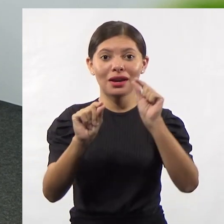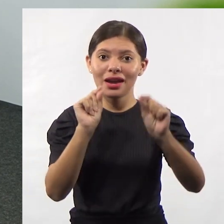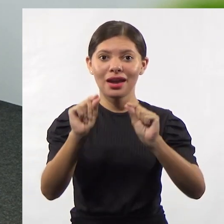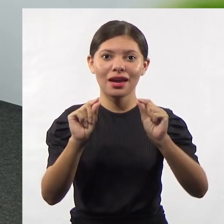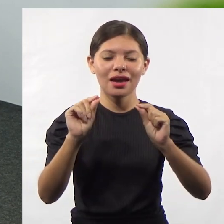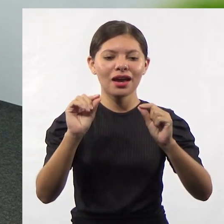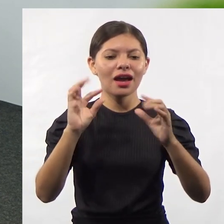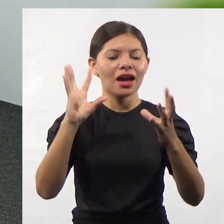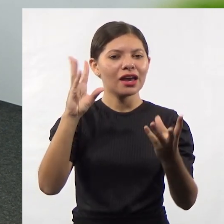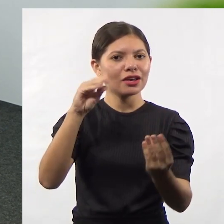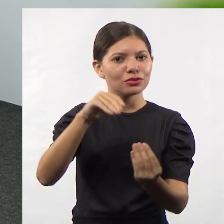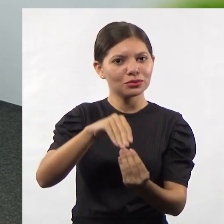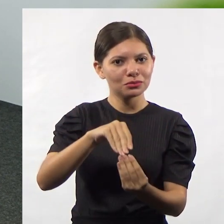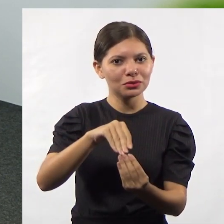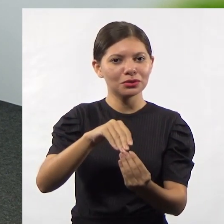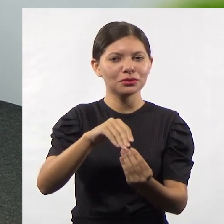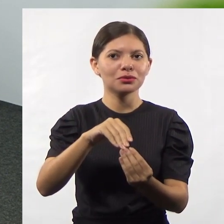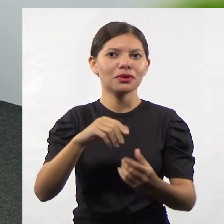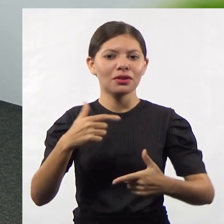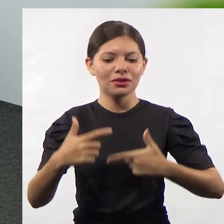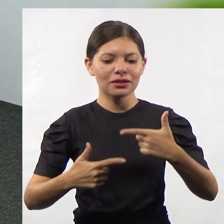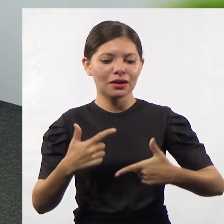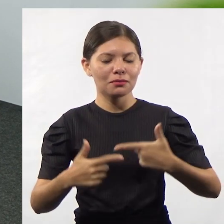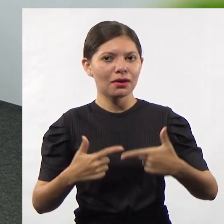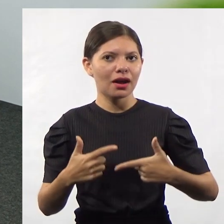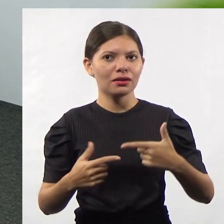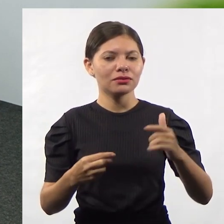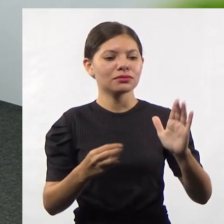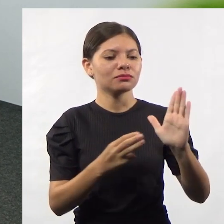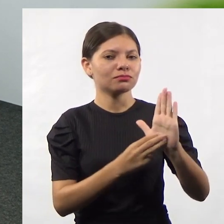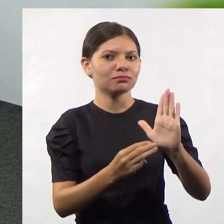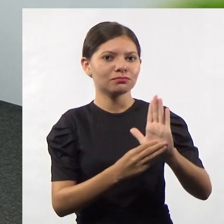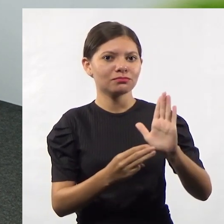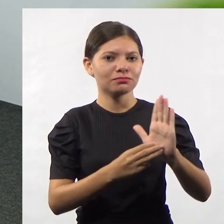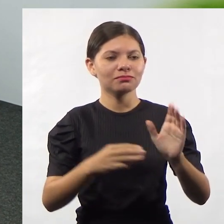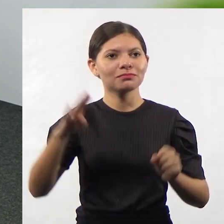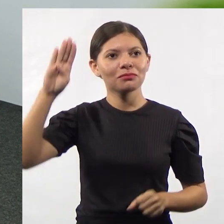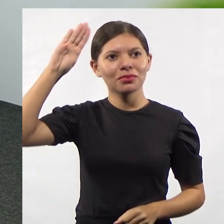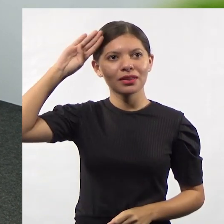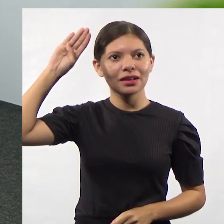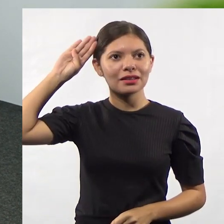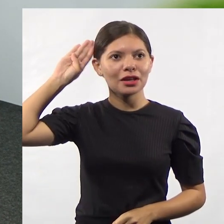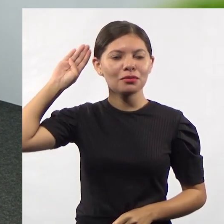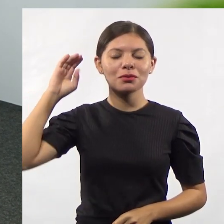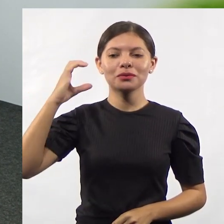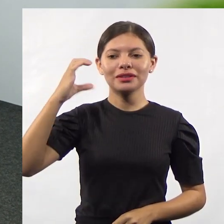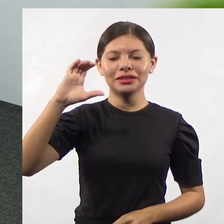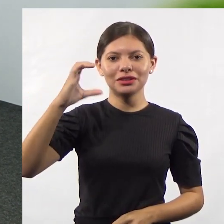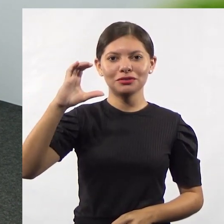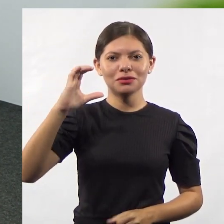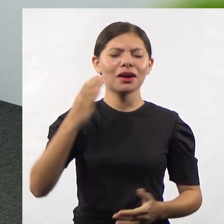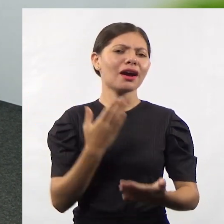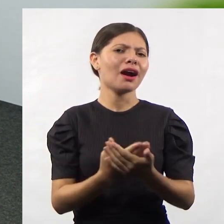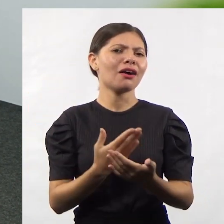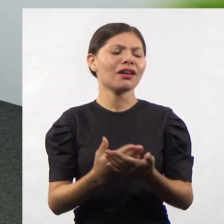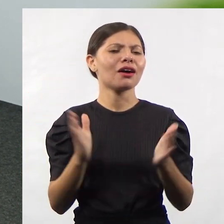de Metodologia dos Trabalhos Acadêmicos e Científicos. Quer saber qual que é o episódio de hoje?